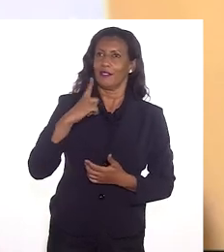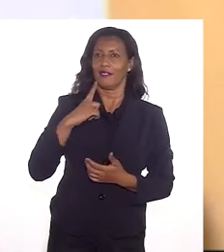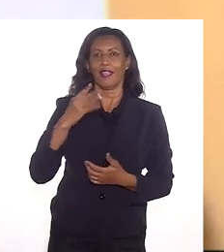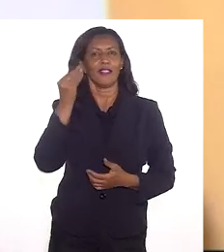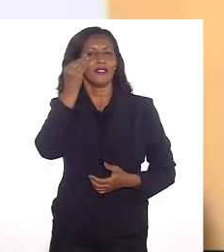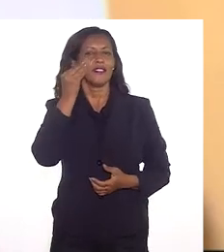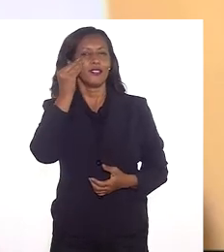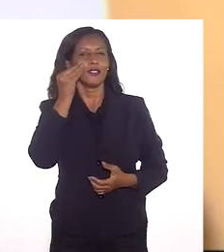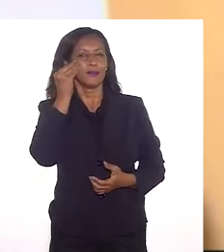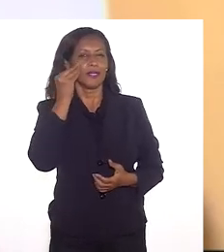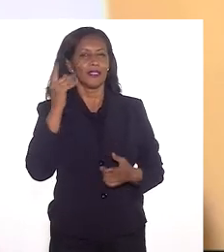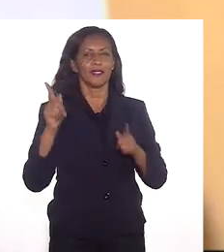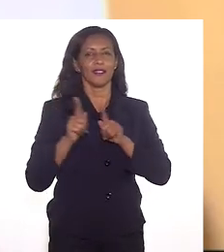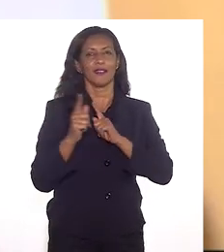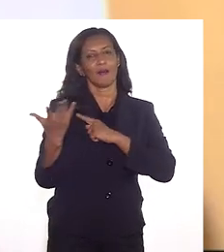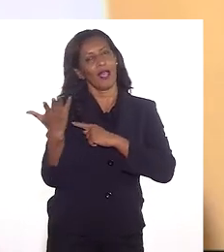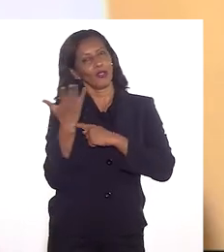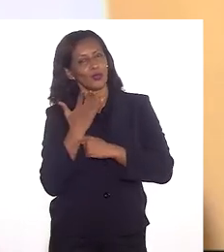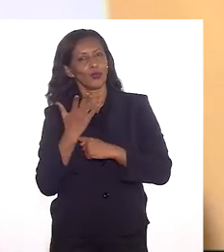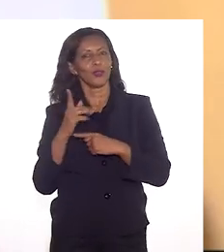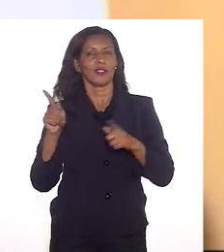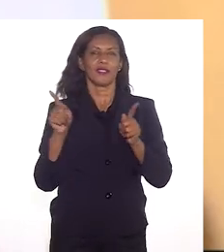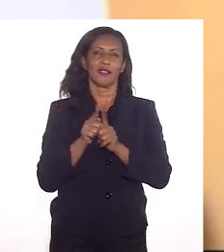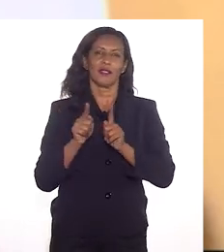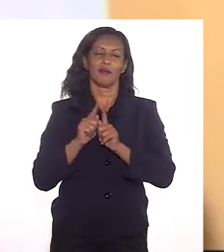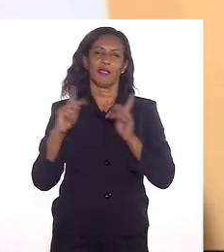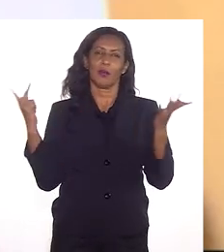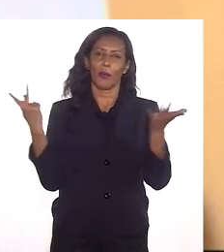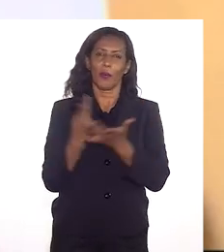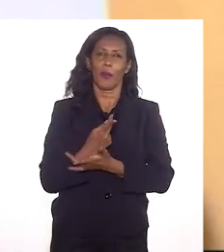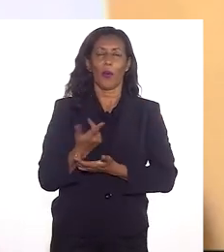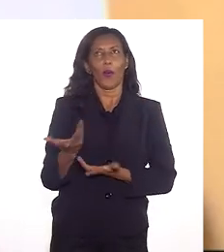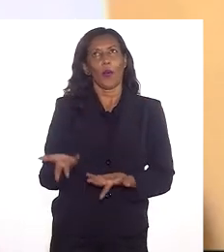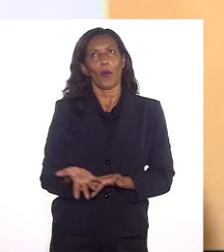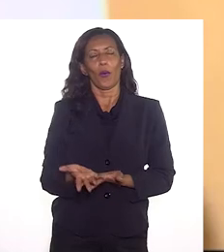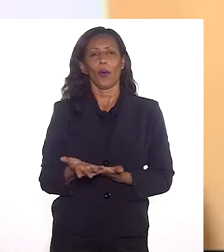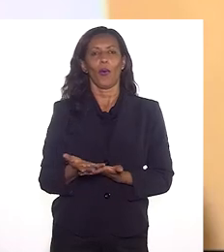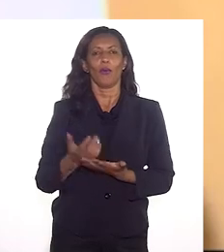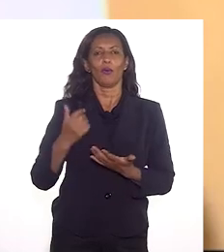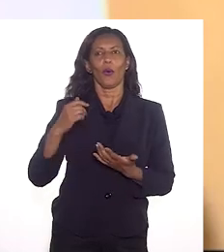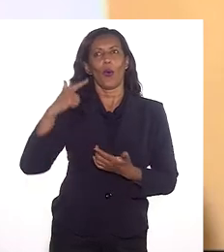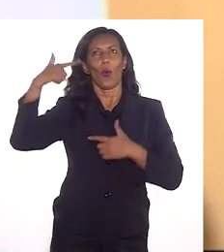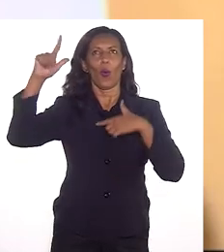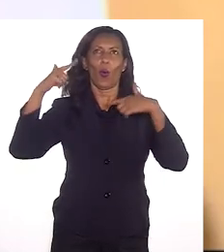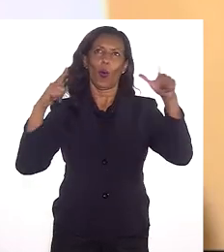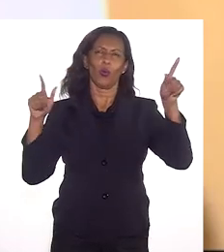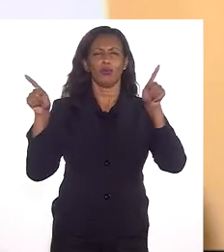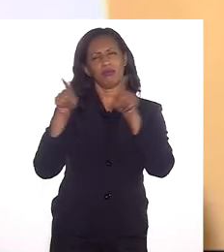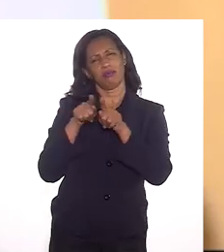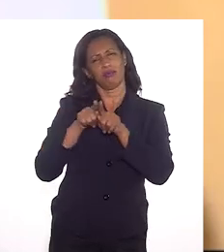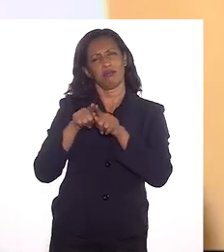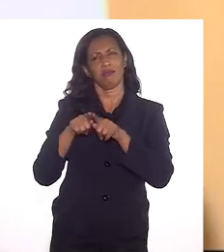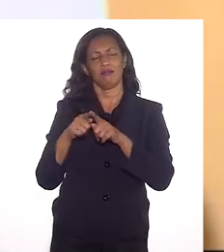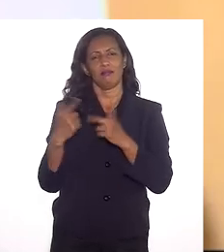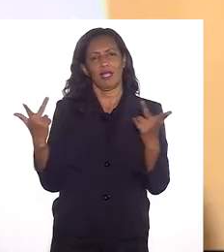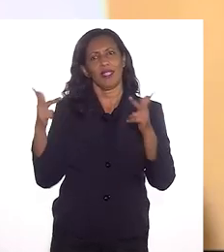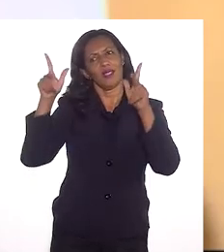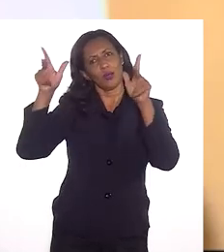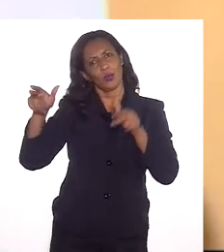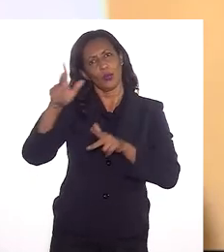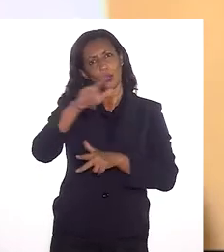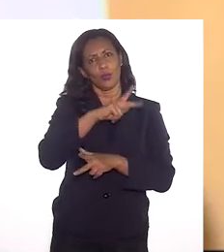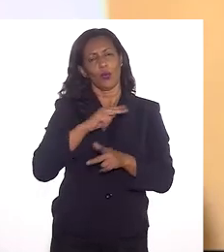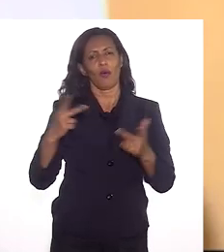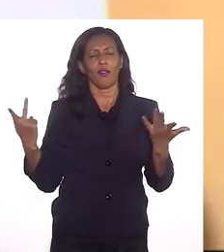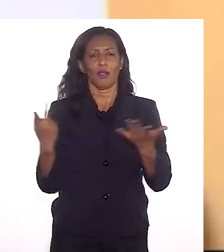ter, a experiência também ajuda a fixar eventos ou a inspirar a realização de outros semelhantes, enfim,